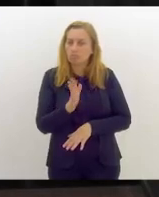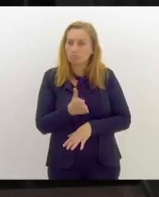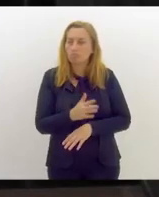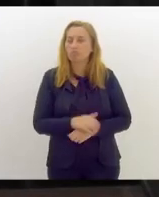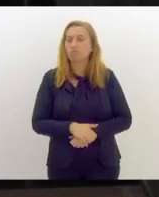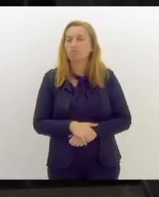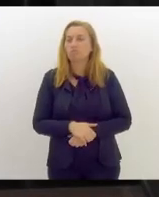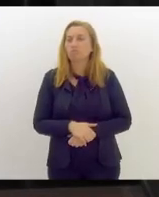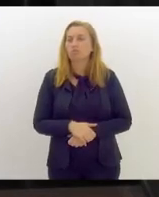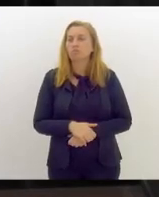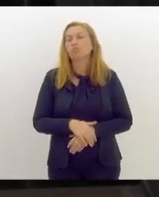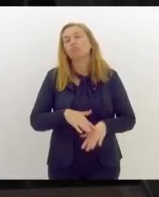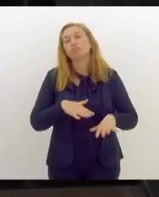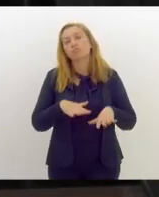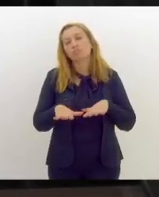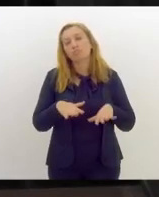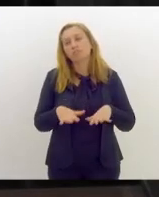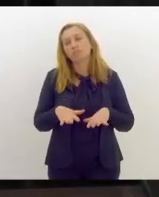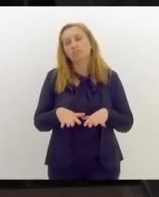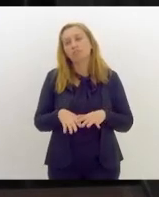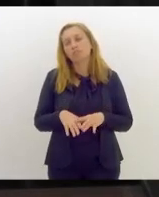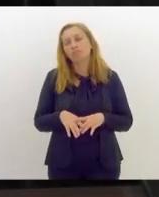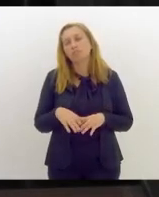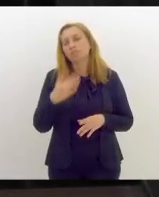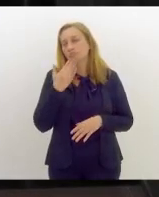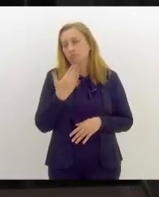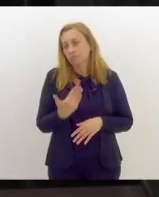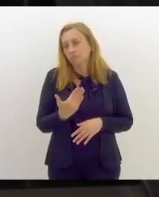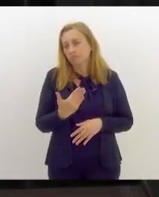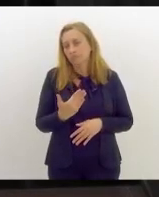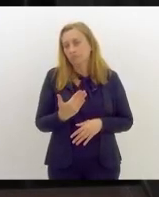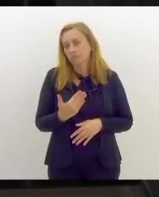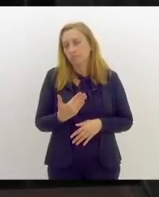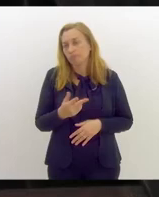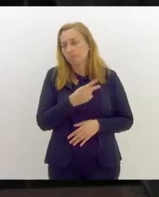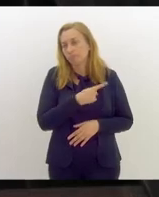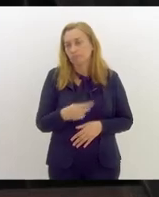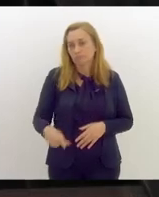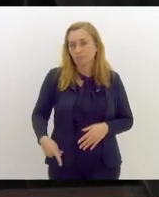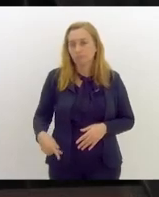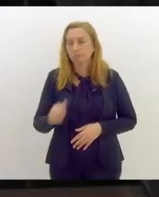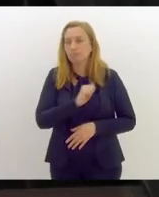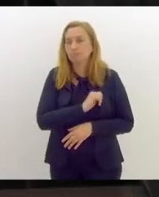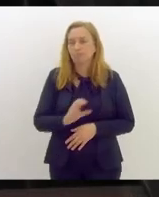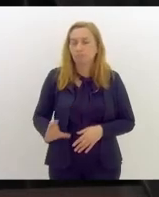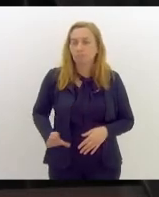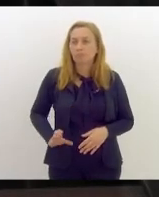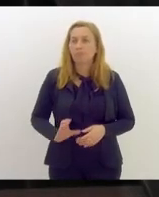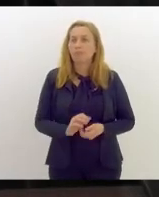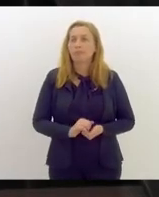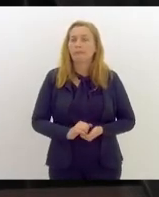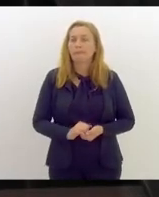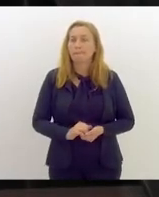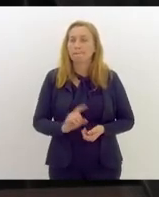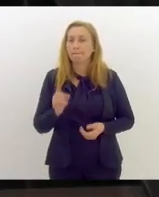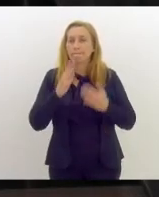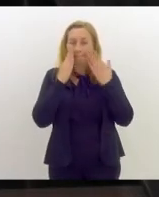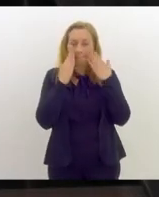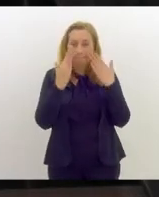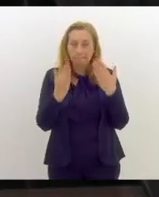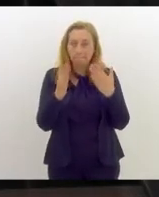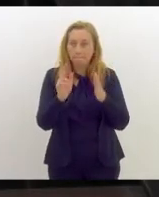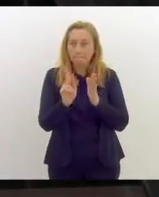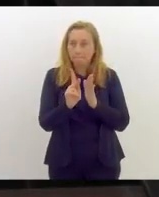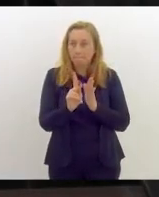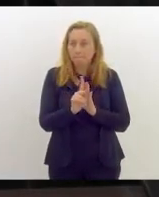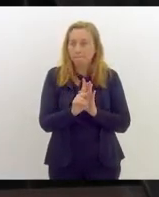já a minha manifestação que estarei pedindo ao presidente André Ceciliano que não apresente o